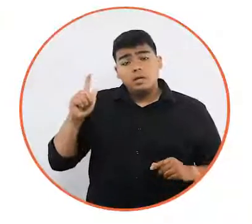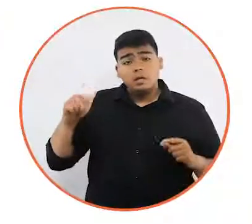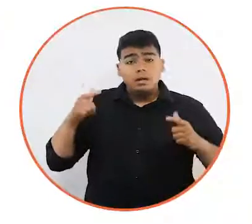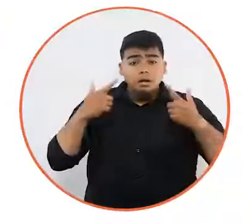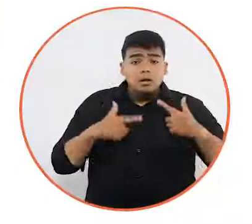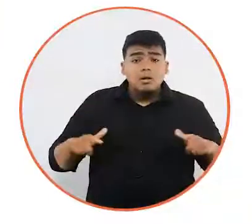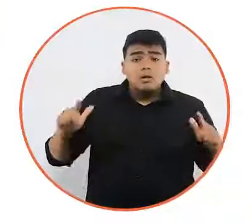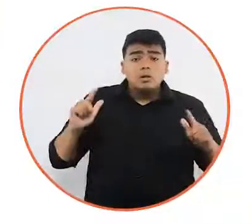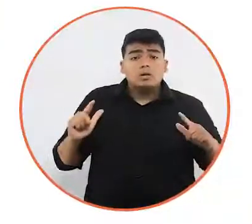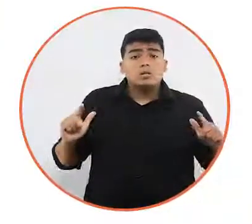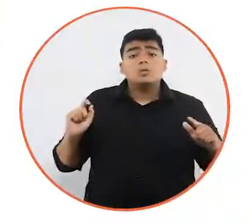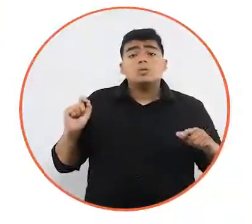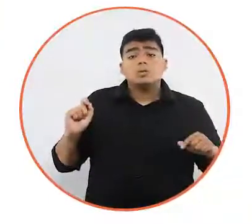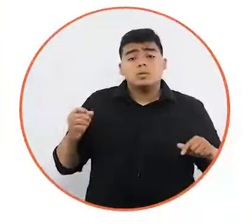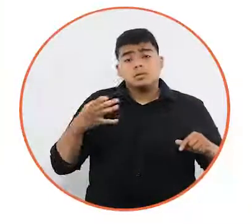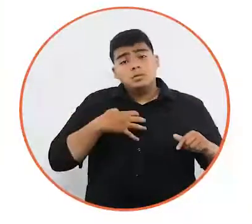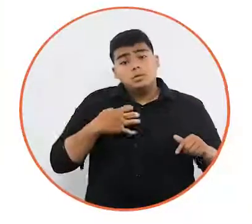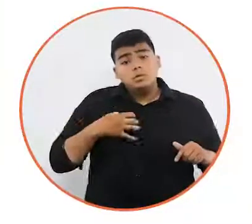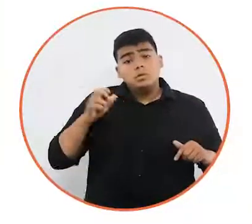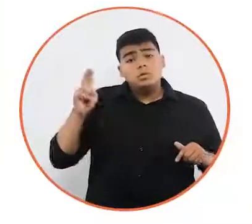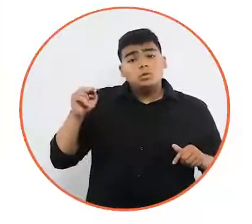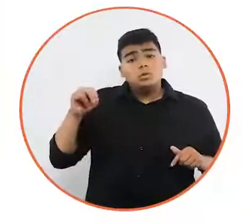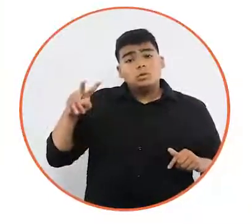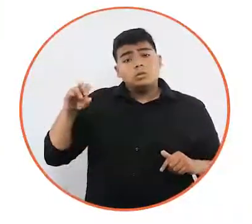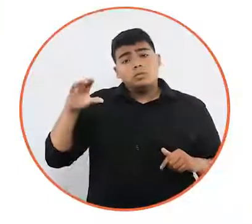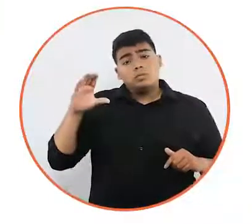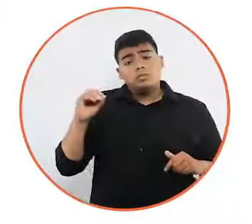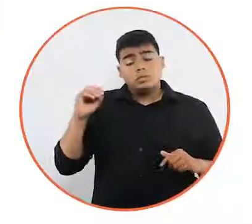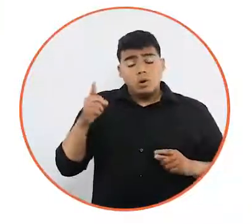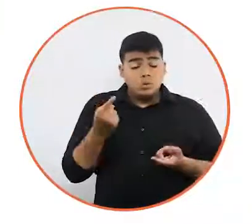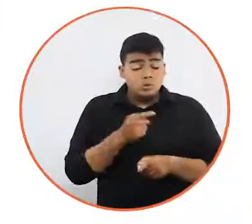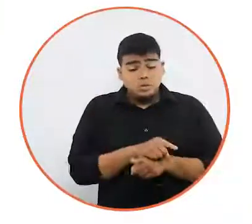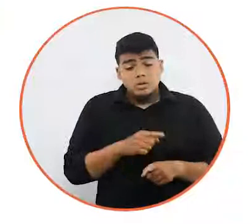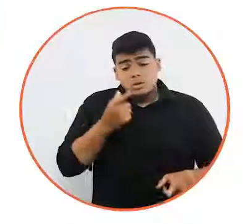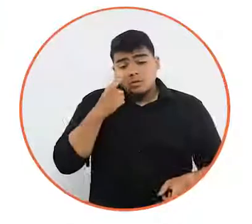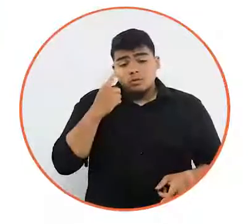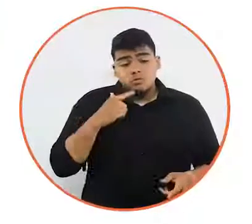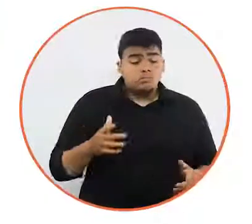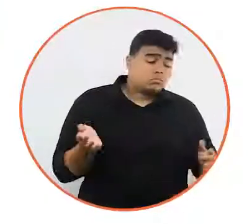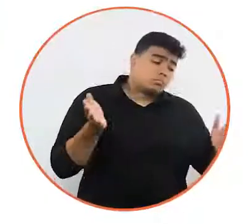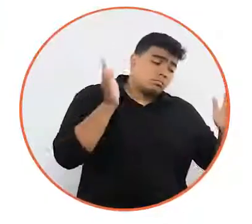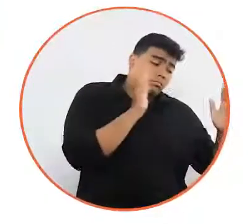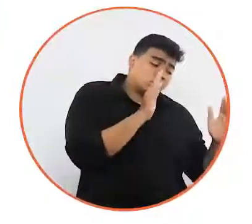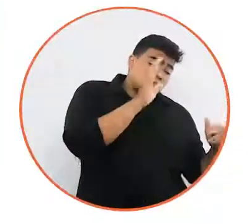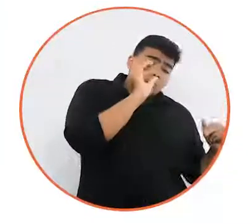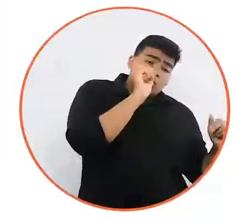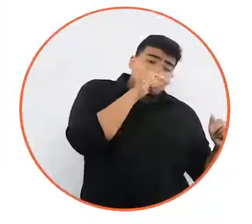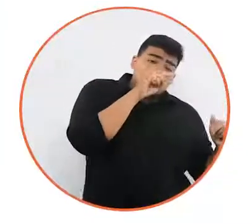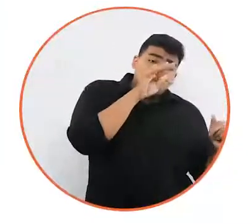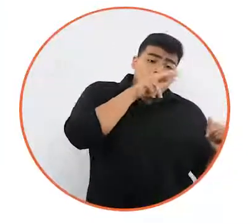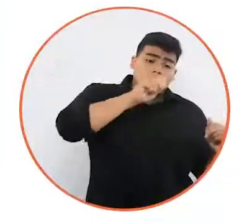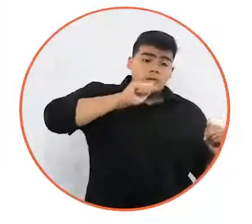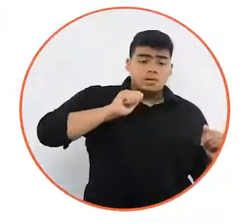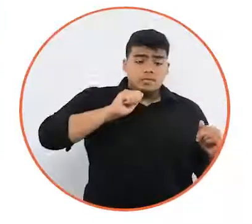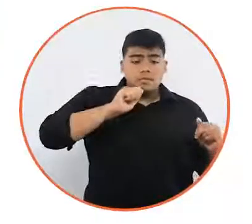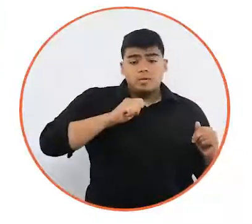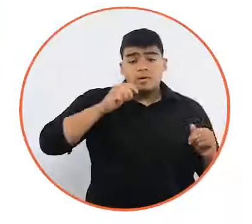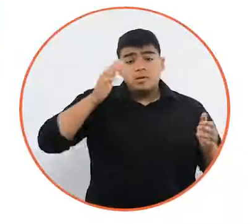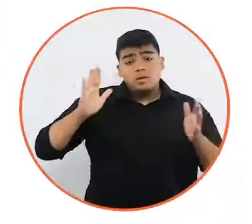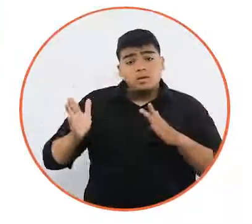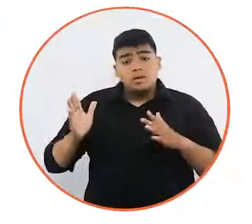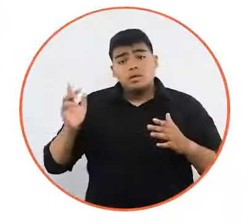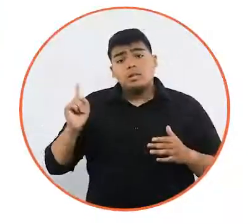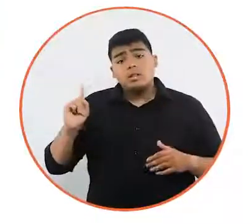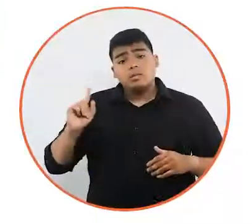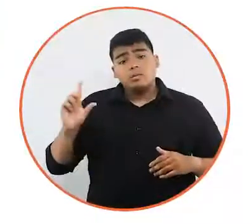é o chamado sentido unívoco, né? Veja que é o contrário, aqui você tem linguagem conotativa no texto literário, no